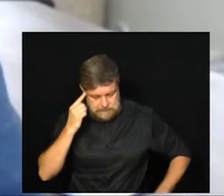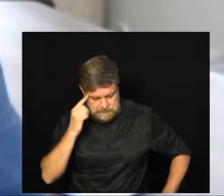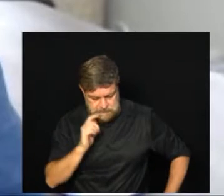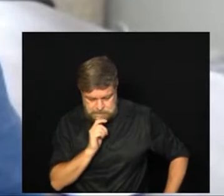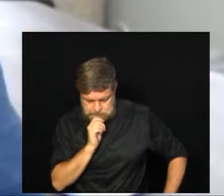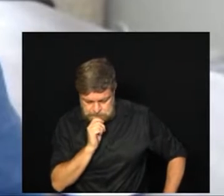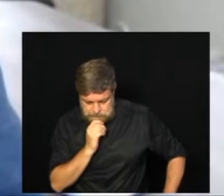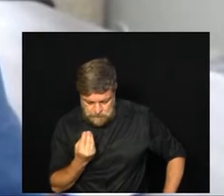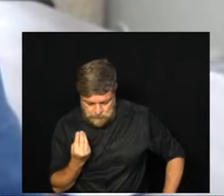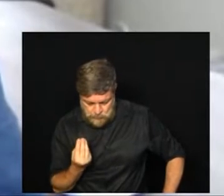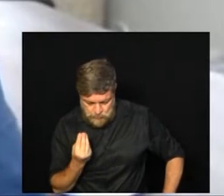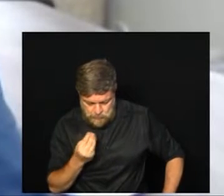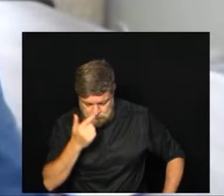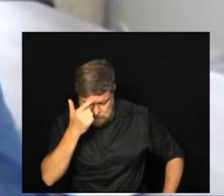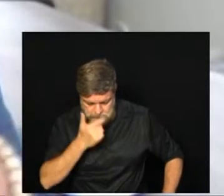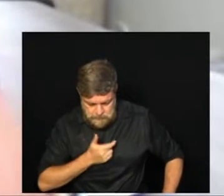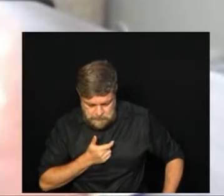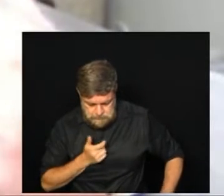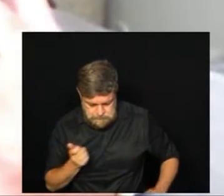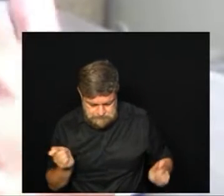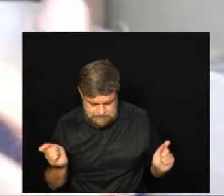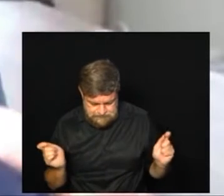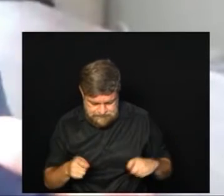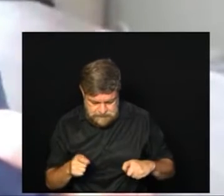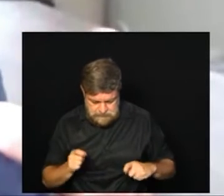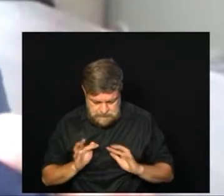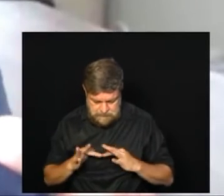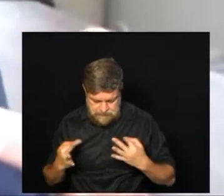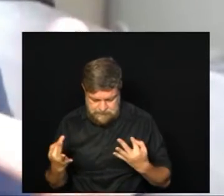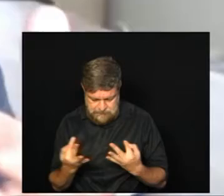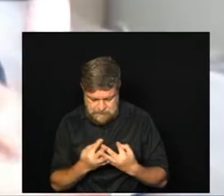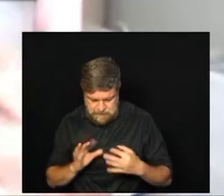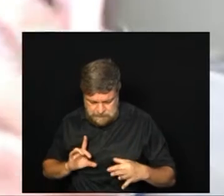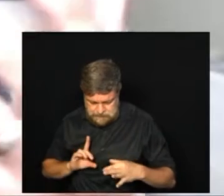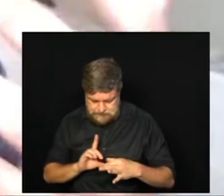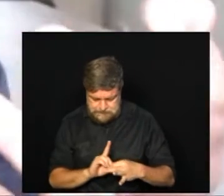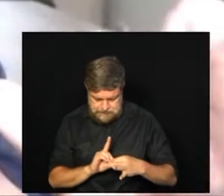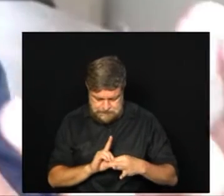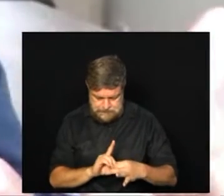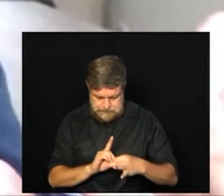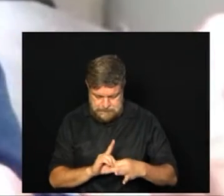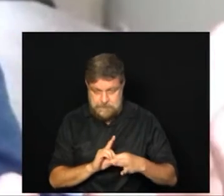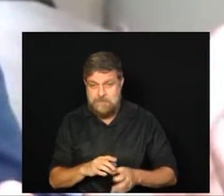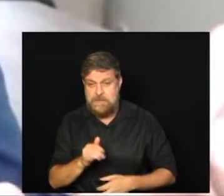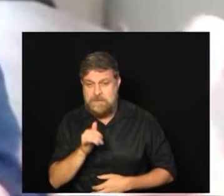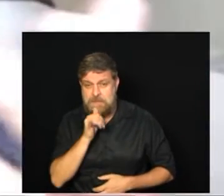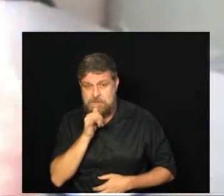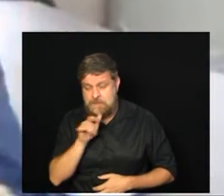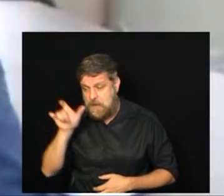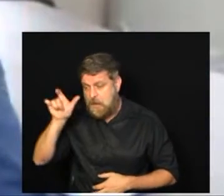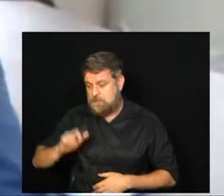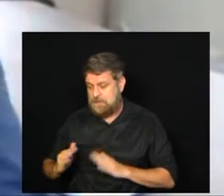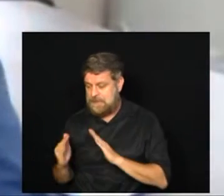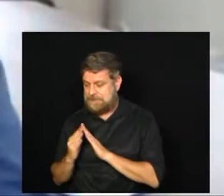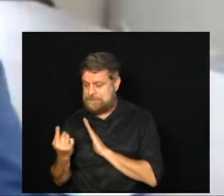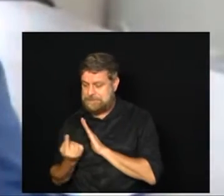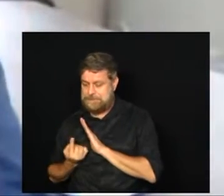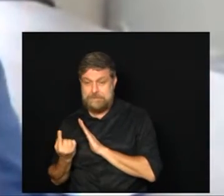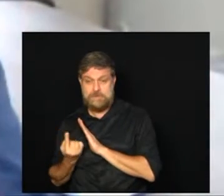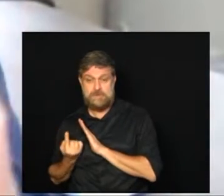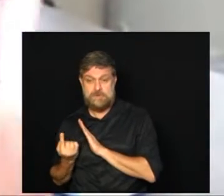como que você consegue estar em família, né? Ou para quem mora até sozinho, como que